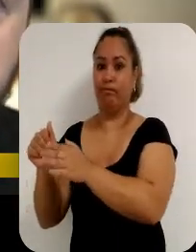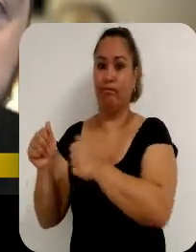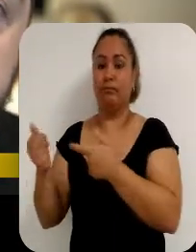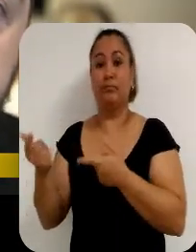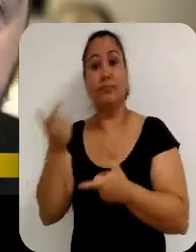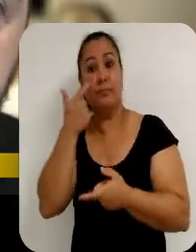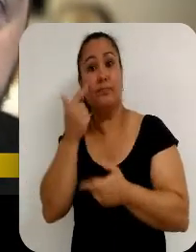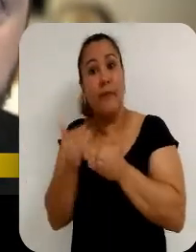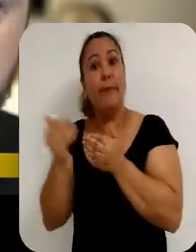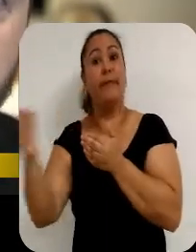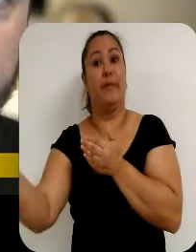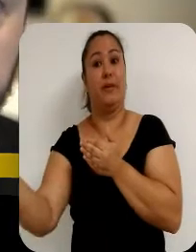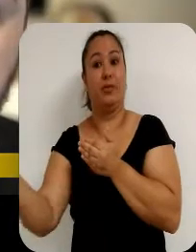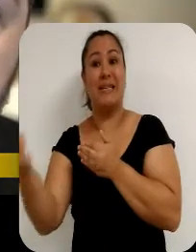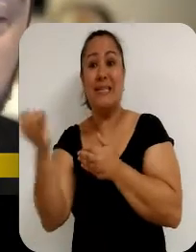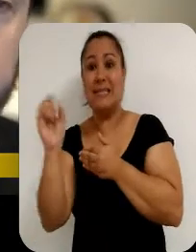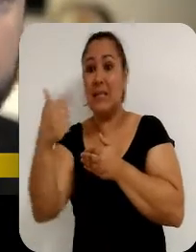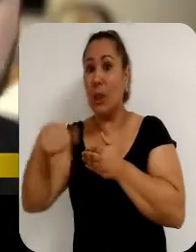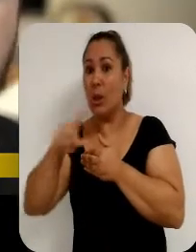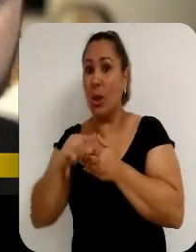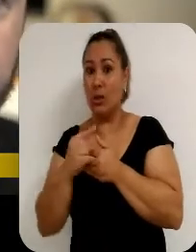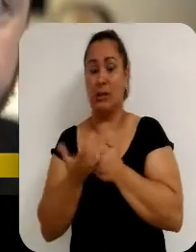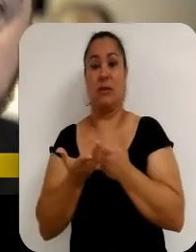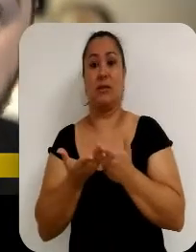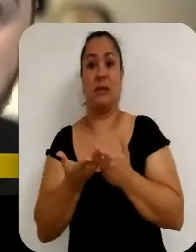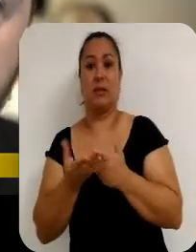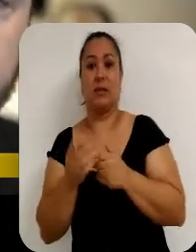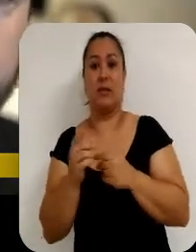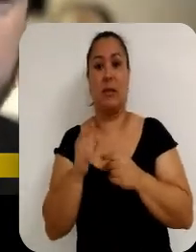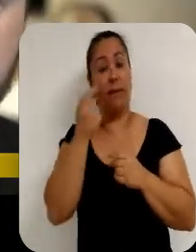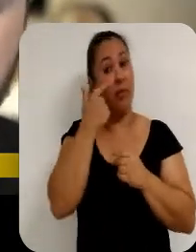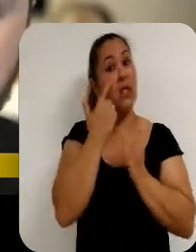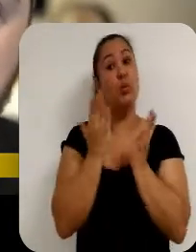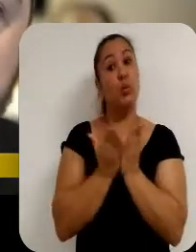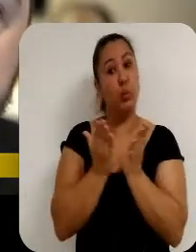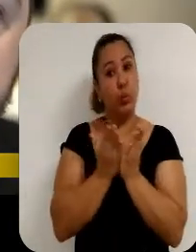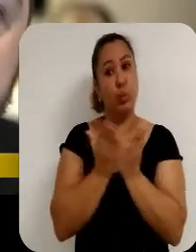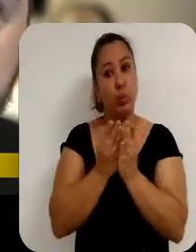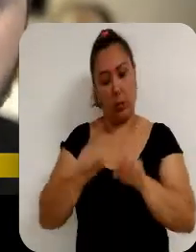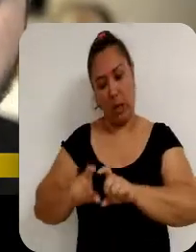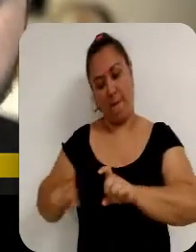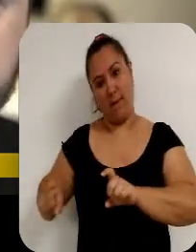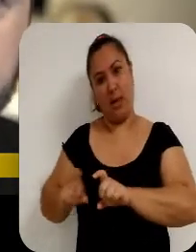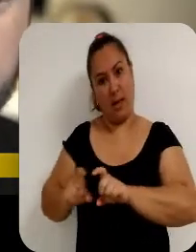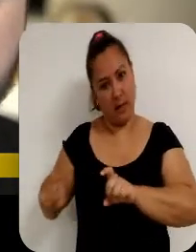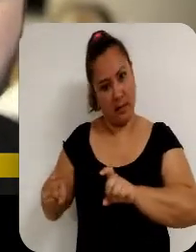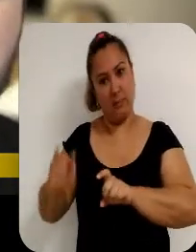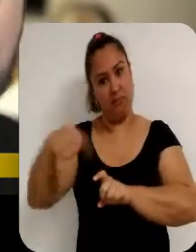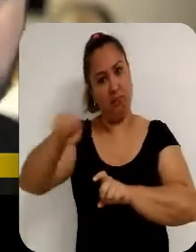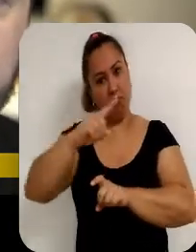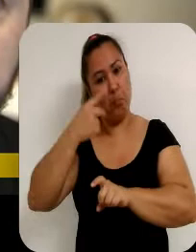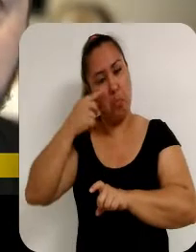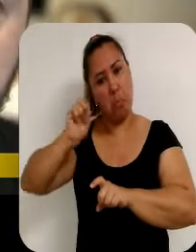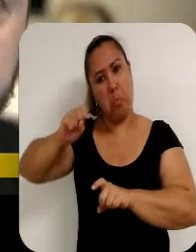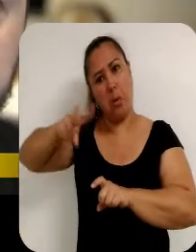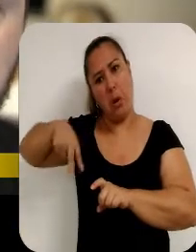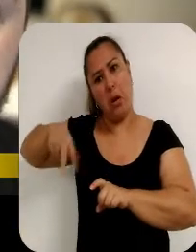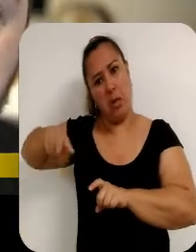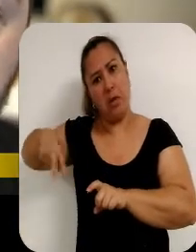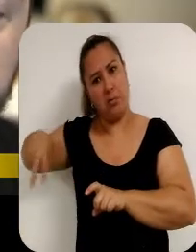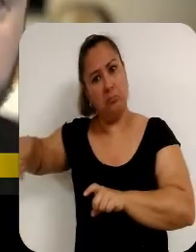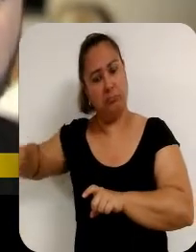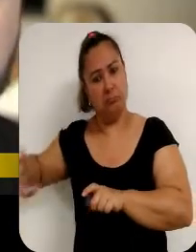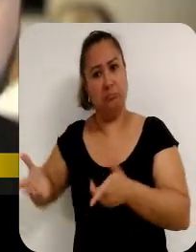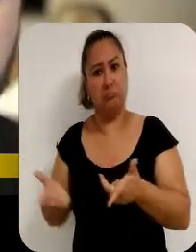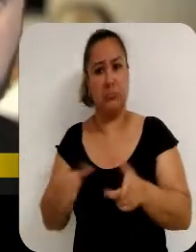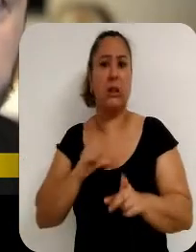gente instituir, segundo esse estudo, deixo a referência aqui embaixo, fiquem à vontade para ler e destrinchar, como eu disse, isso está orientando a política